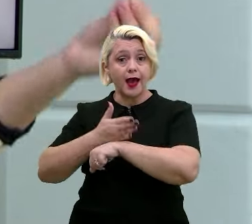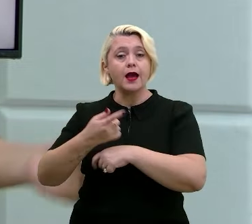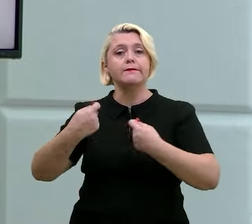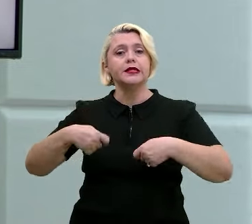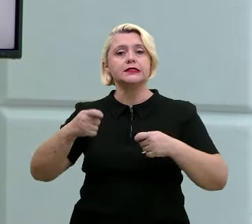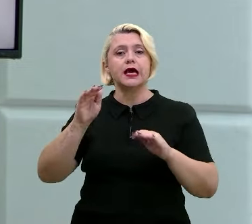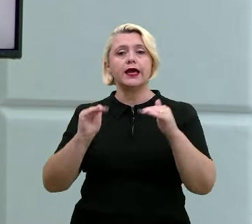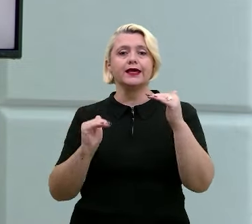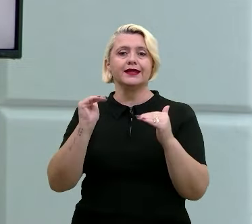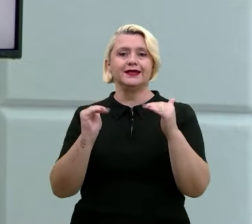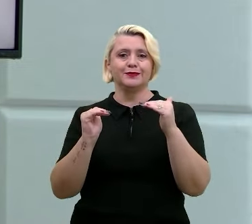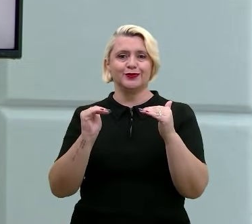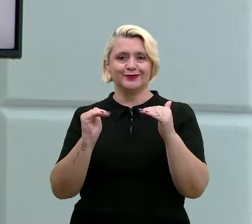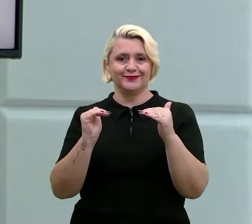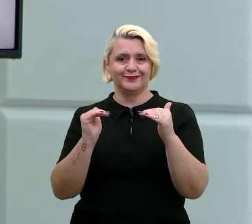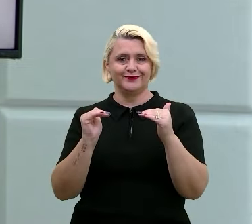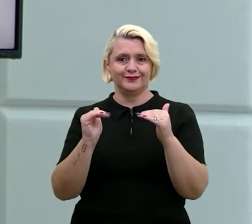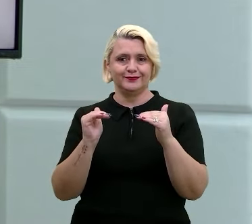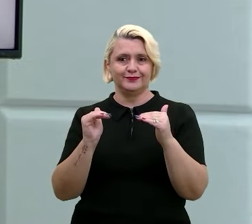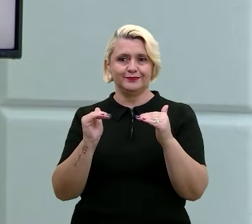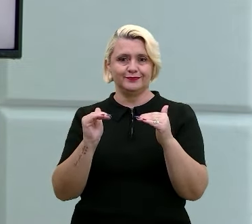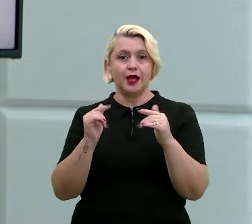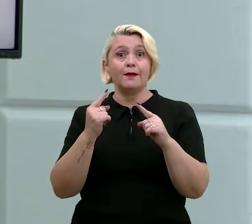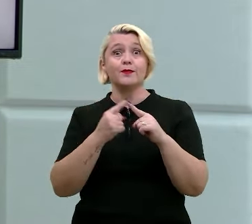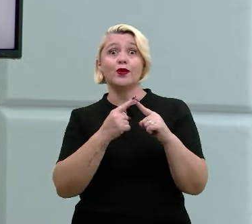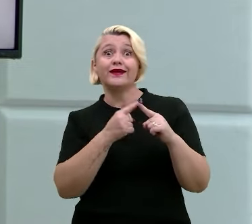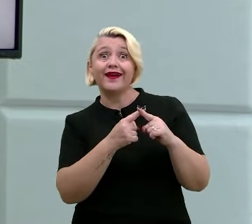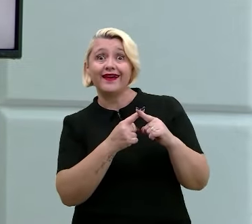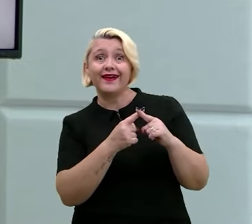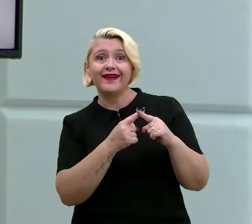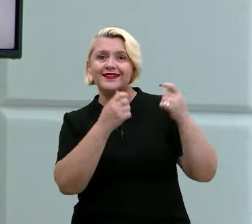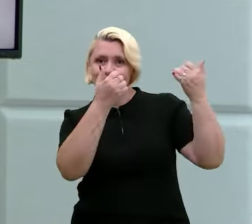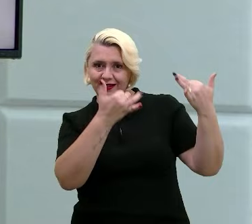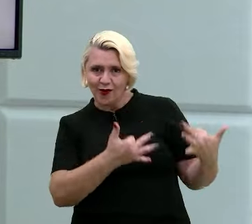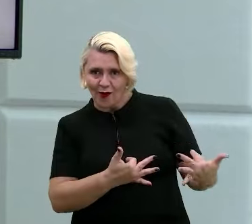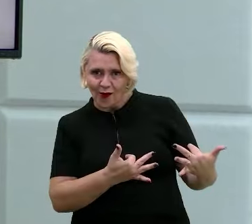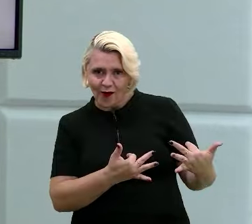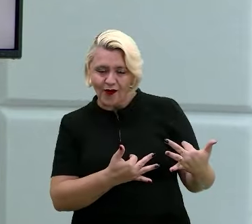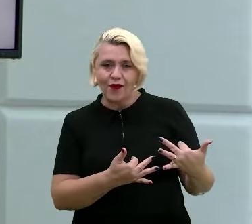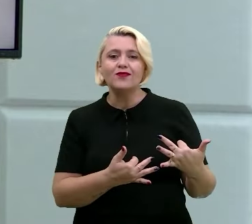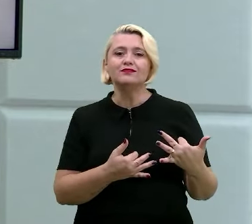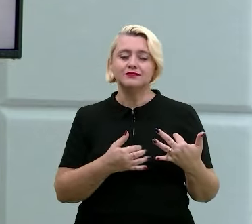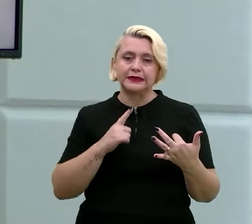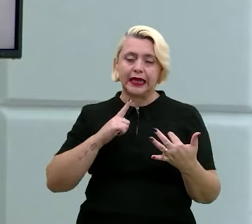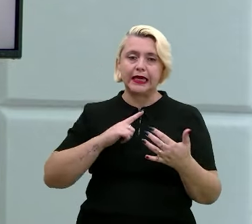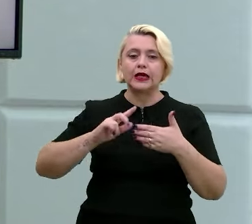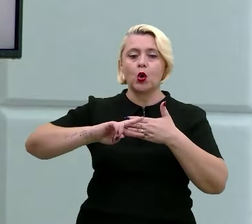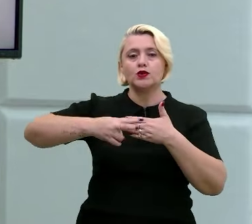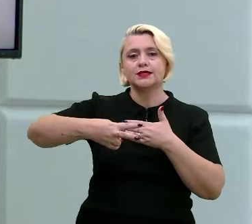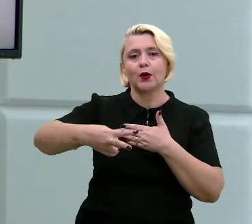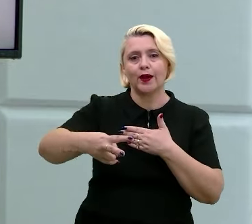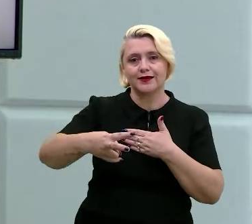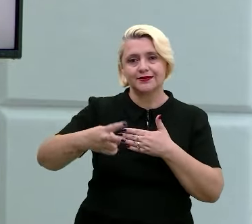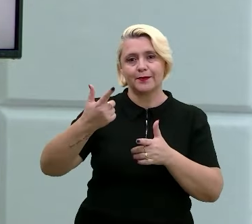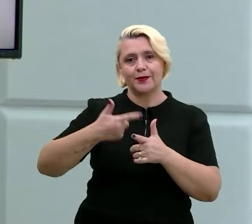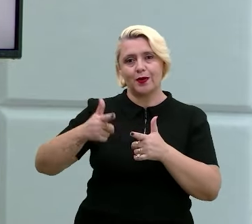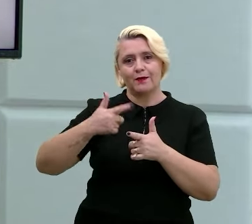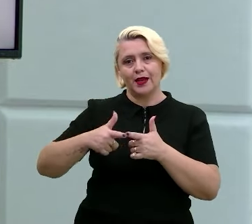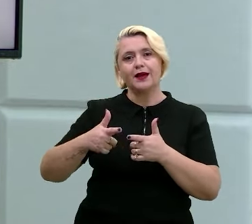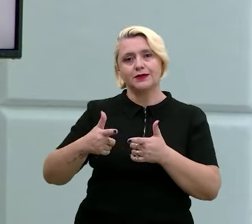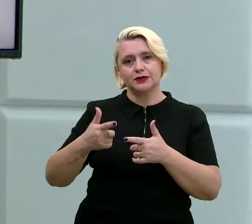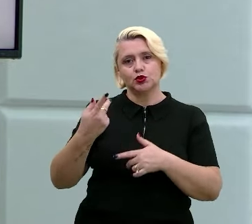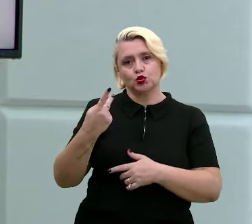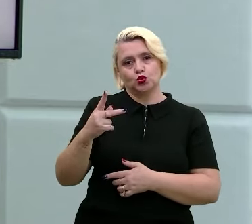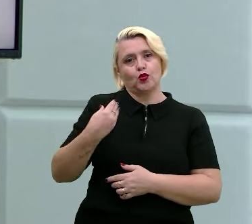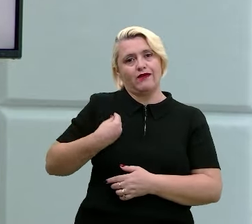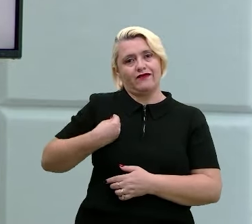de um equilíbrio, porque senão, ó, porquê de explicação, pode trazer consequências